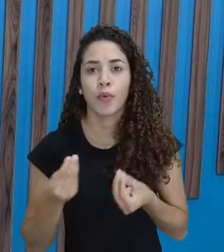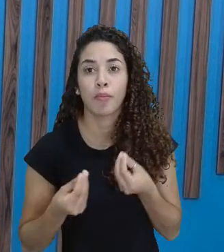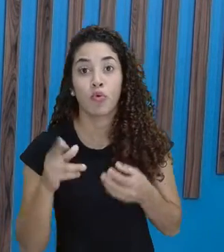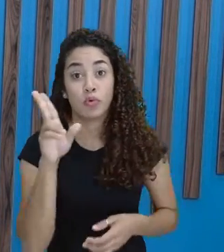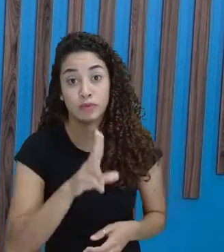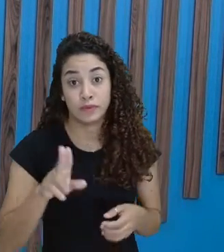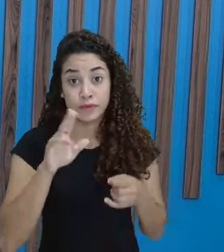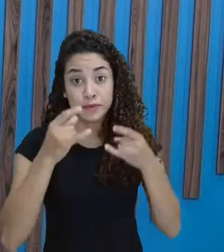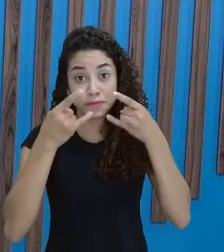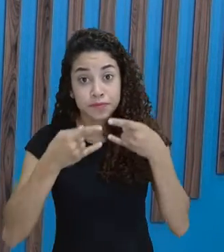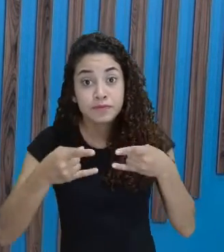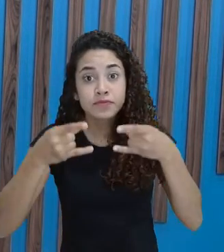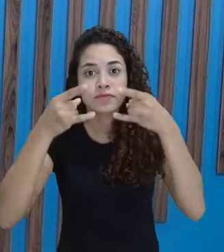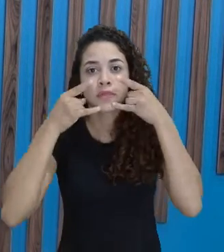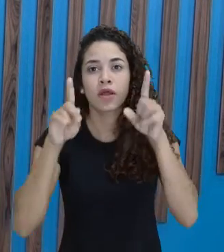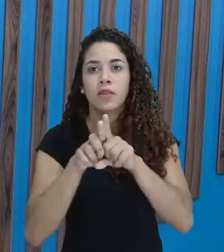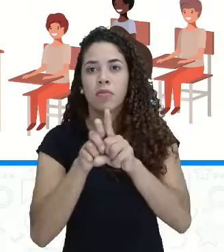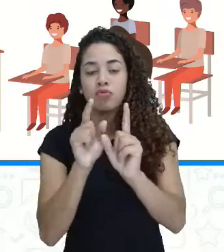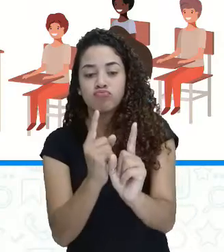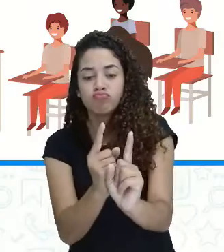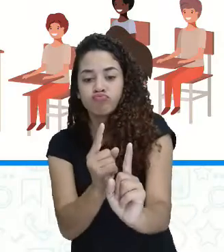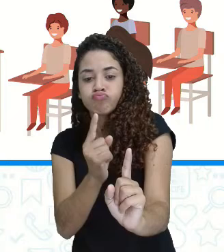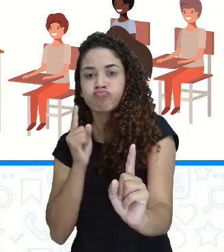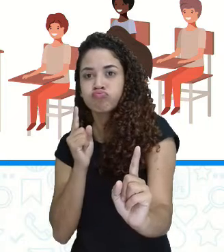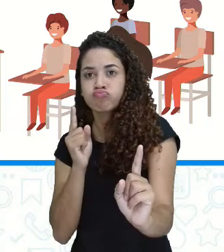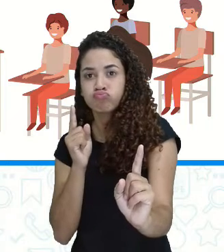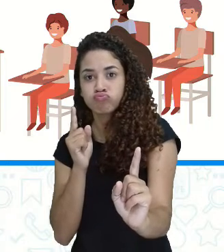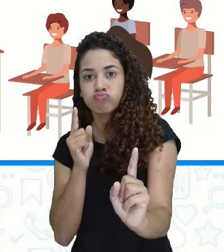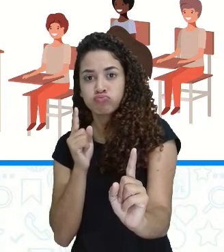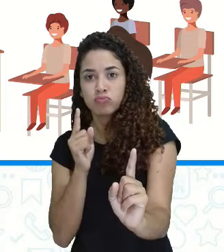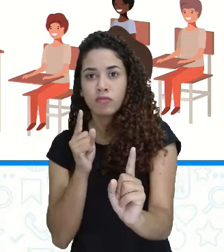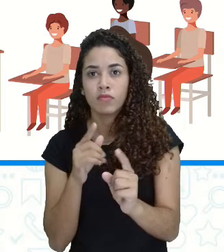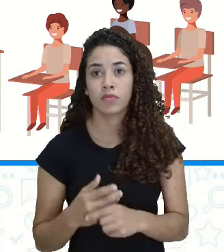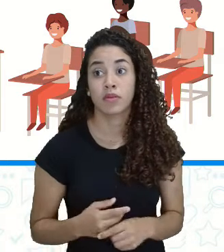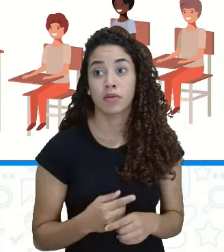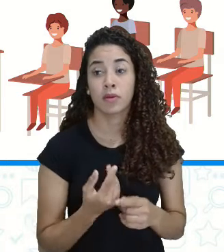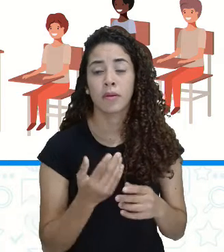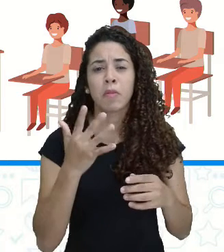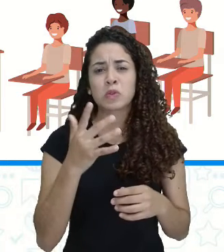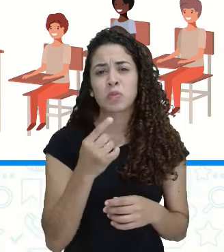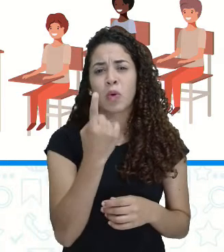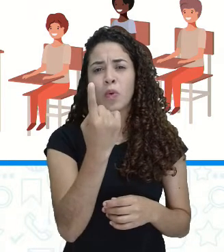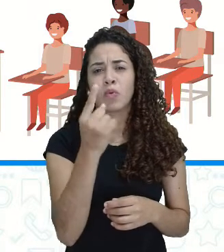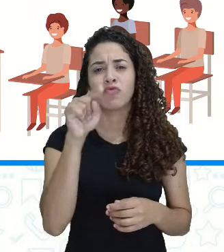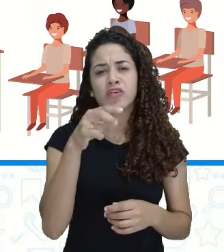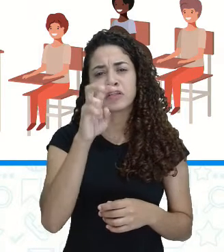de máscara, distanciamento, ó. O distanciamento aqui é de